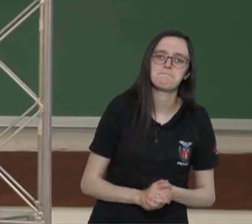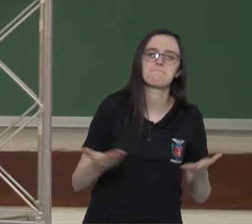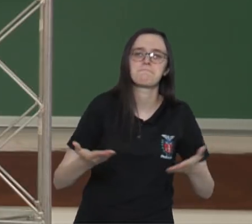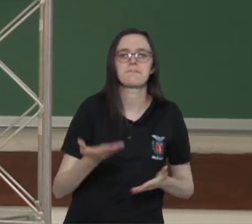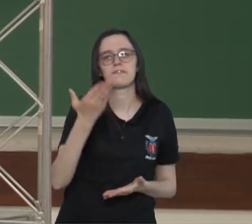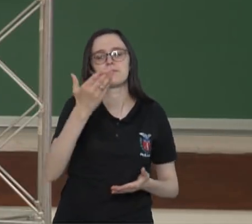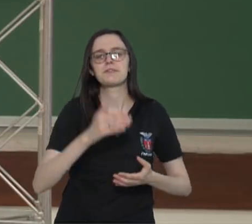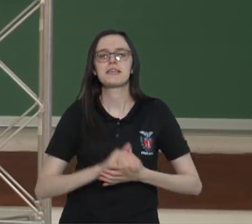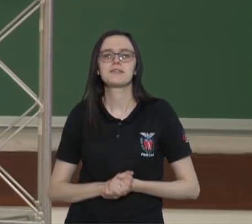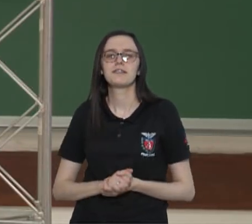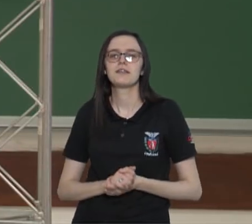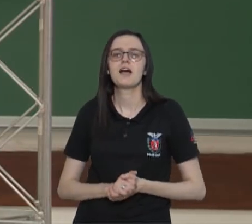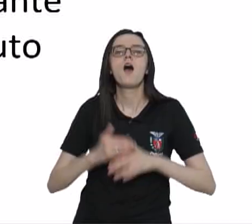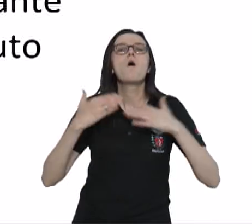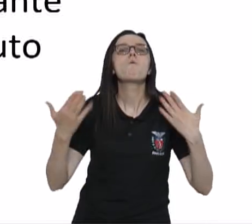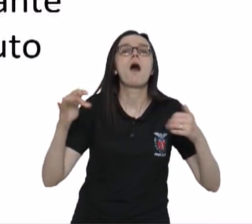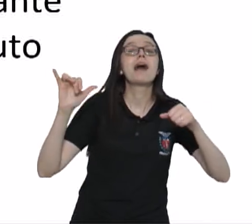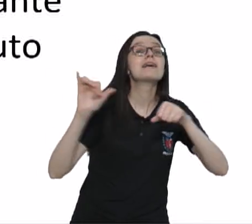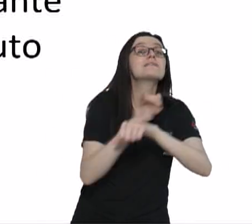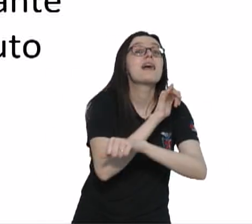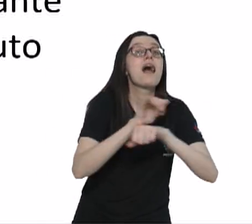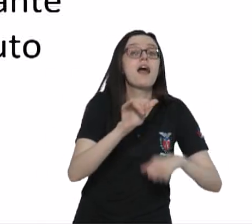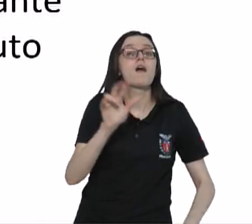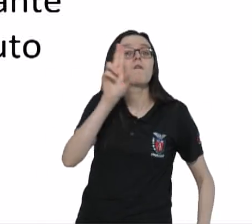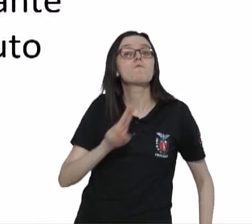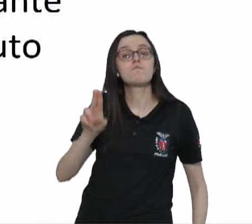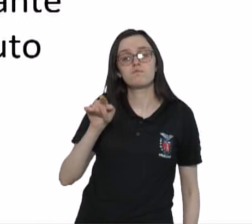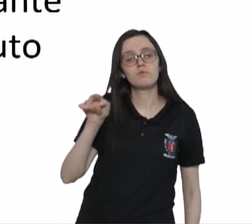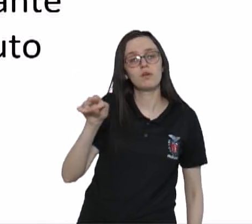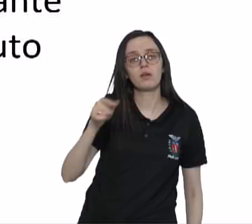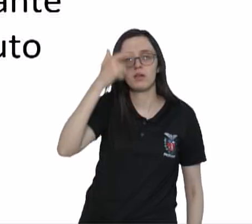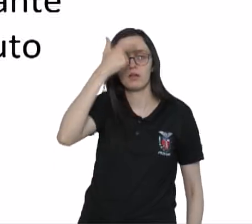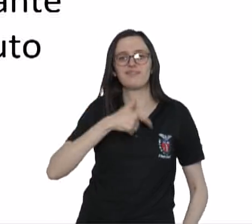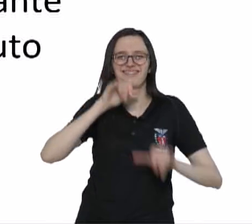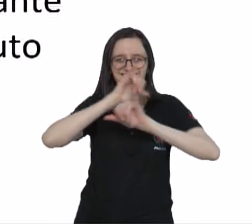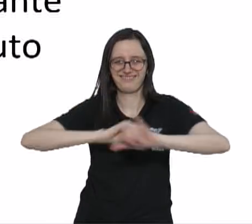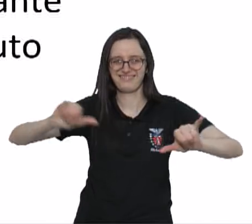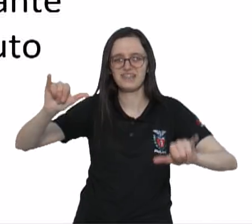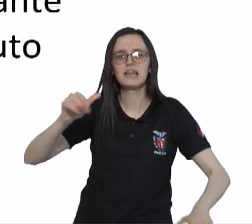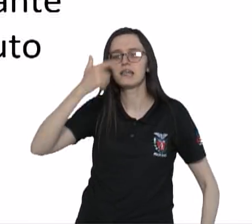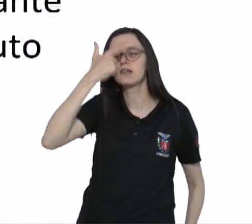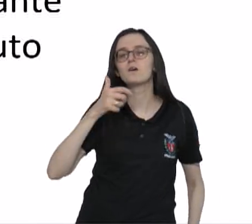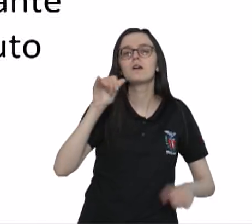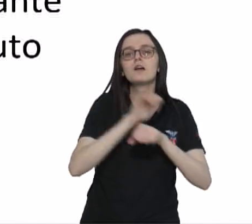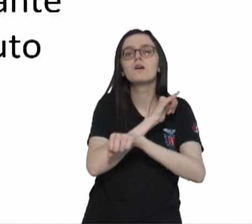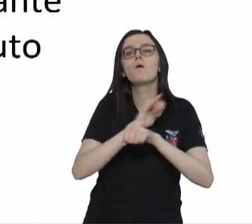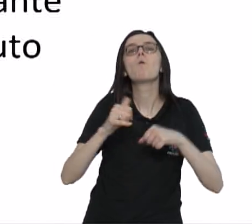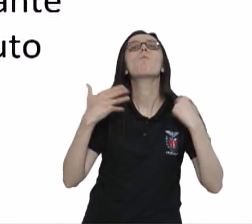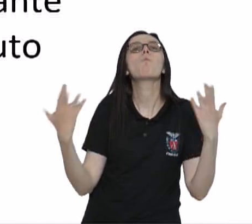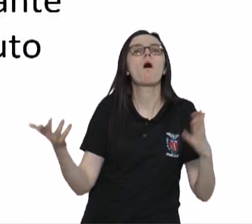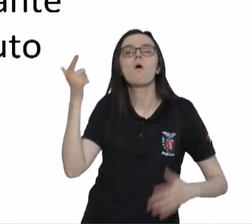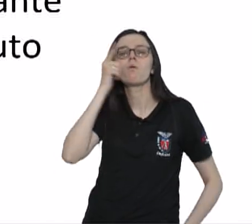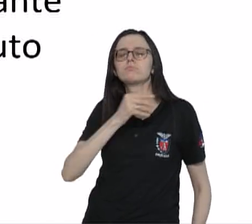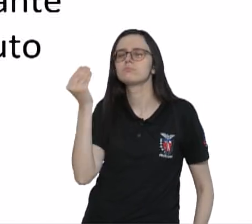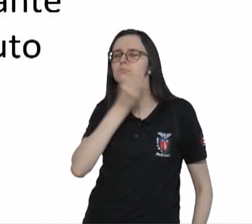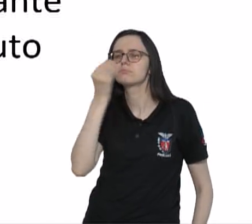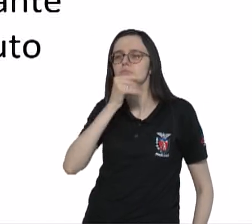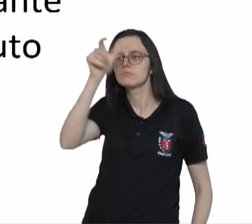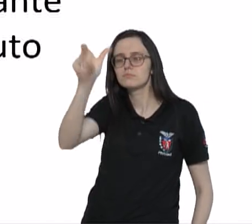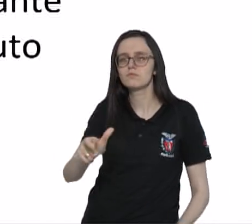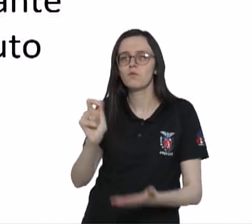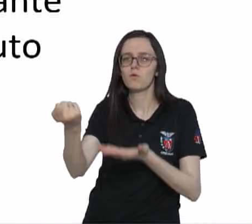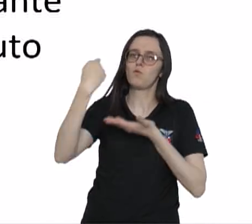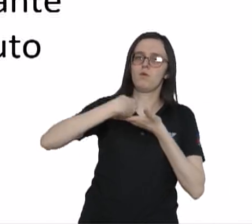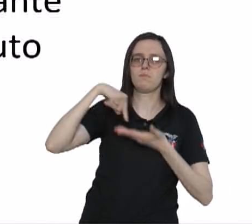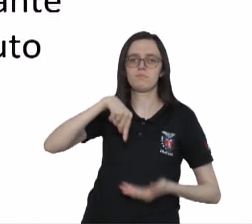a isso. Qual estratégia foi utilizada pelo anunciante, né? Pela pessoa que escreveu o classificado, para convencer o leitor a